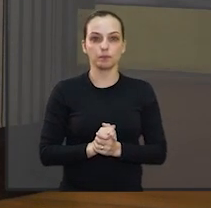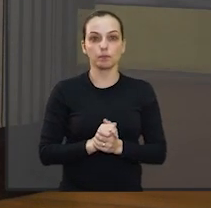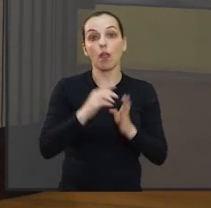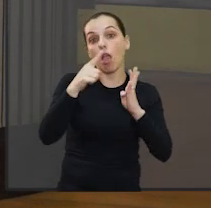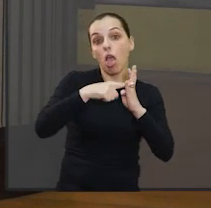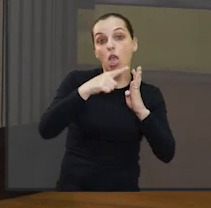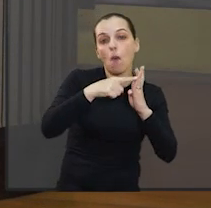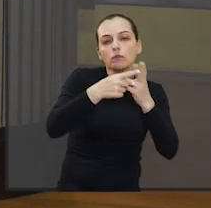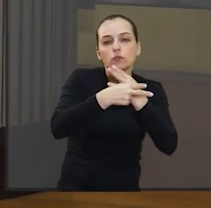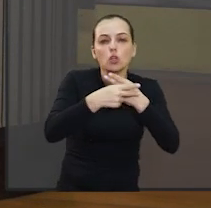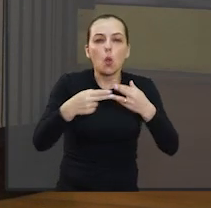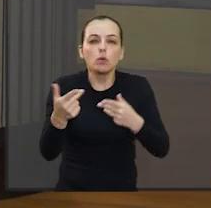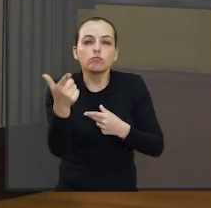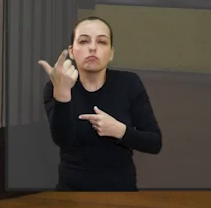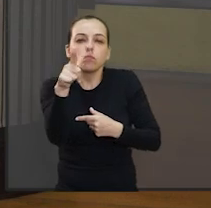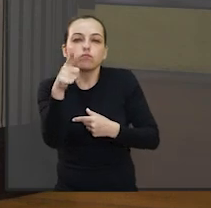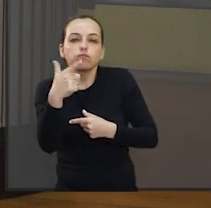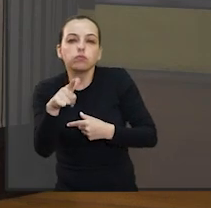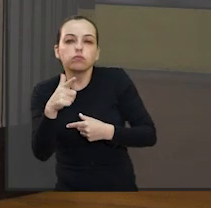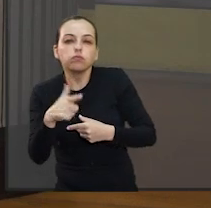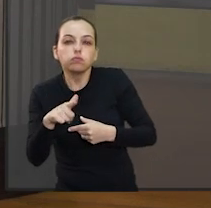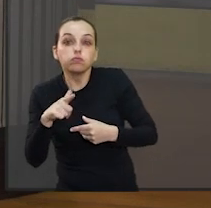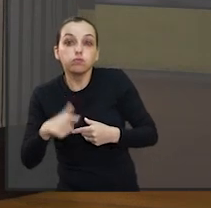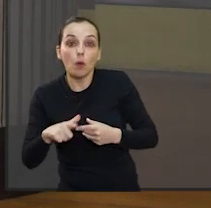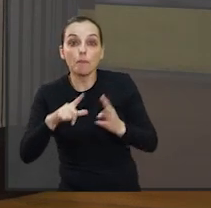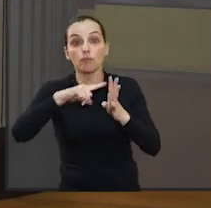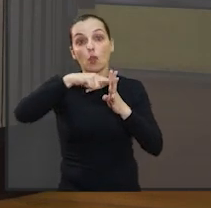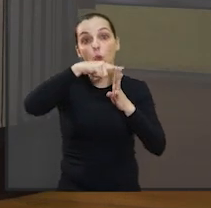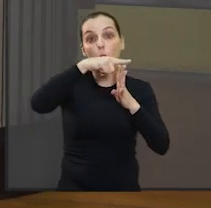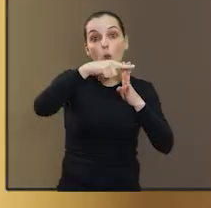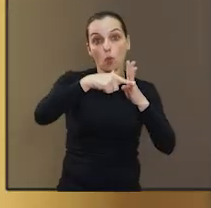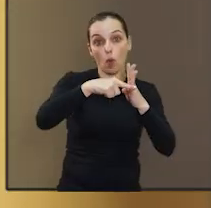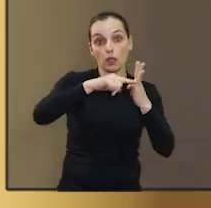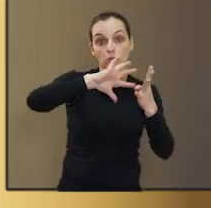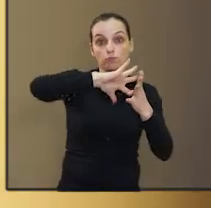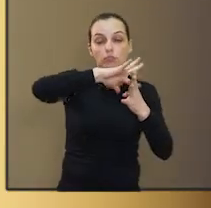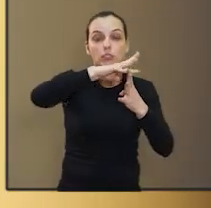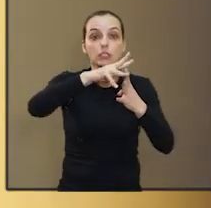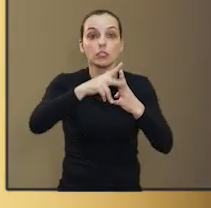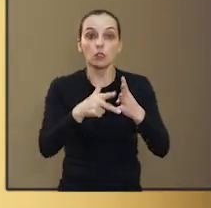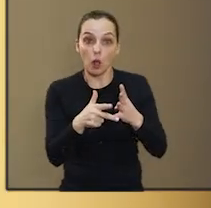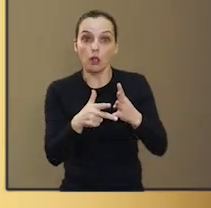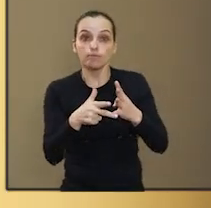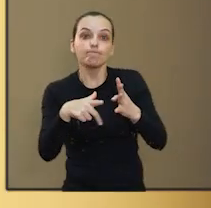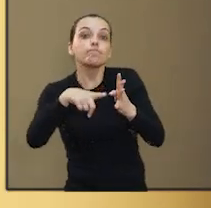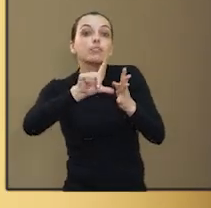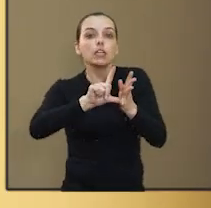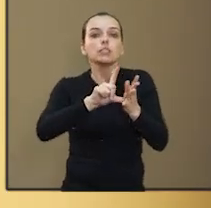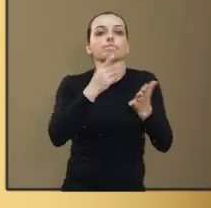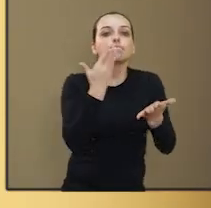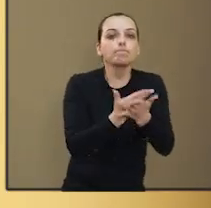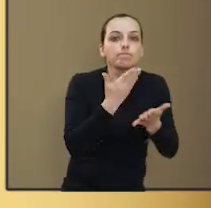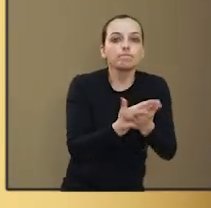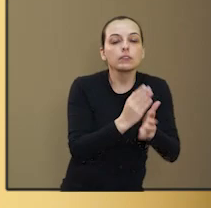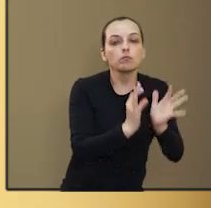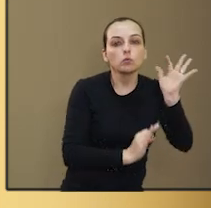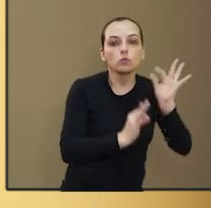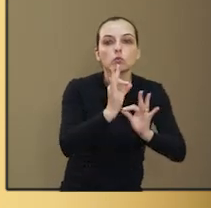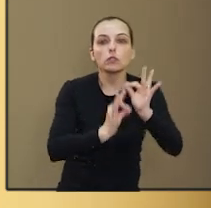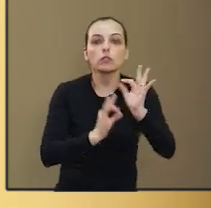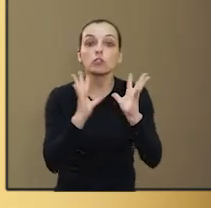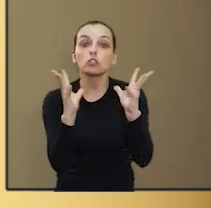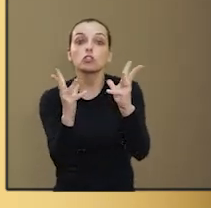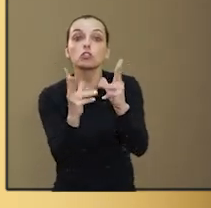feito, o que eles vão fazer. Então tem um estudo antes e a partir daí segue uma produção para você colocar aquilo em